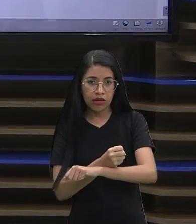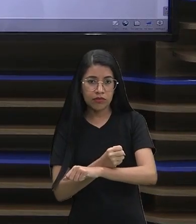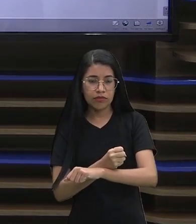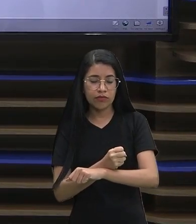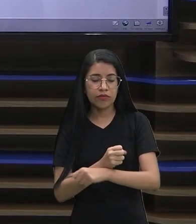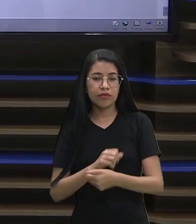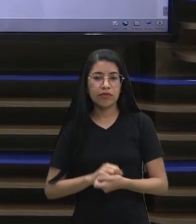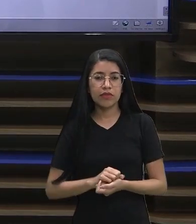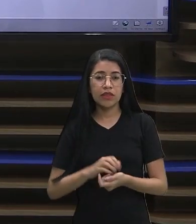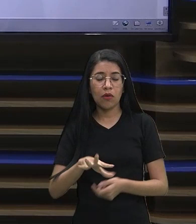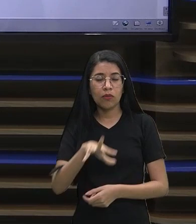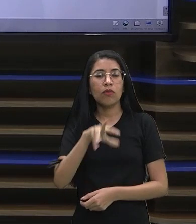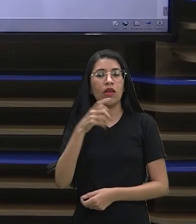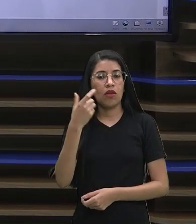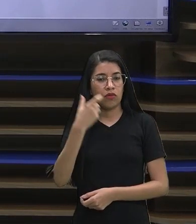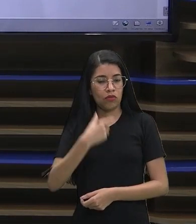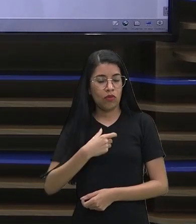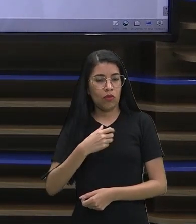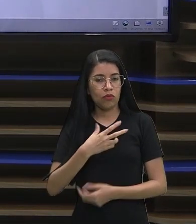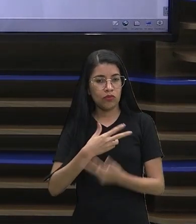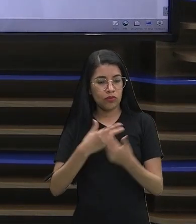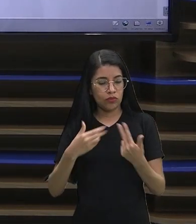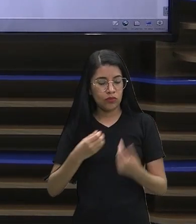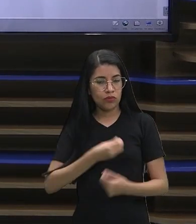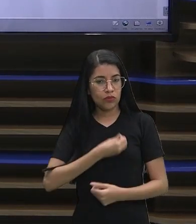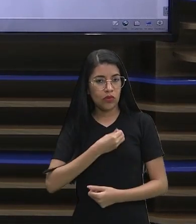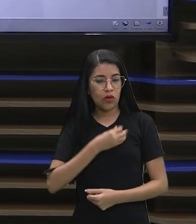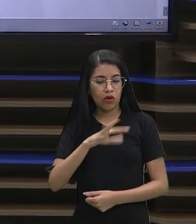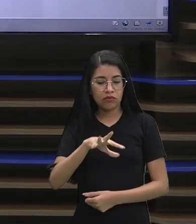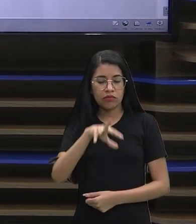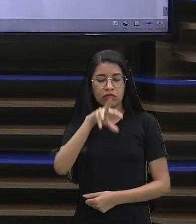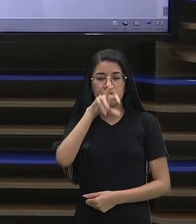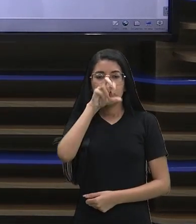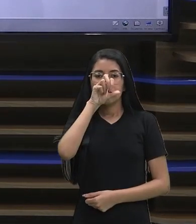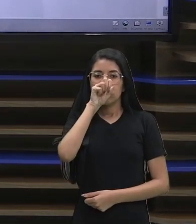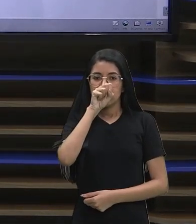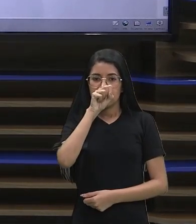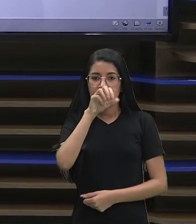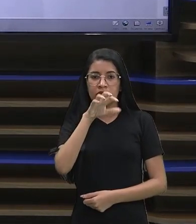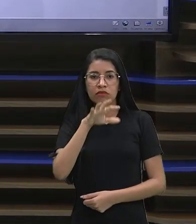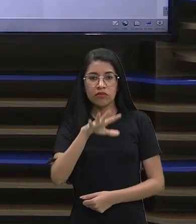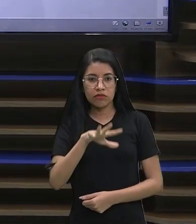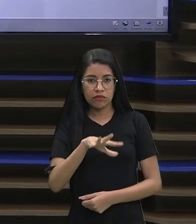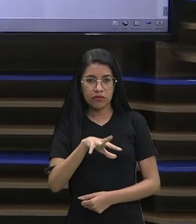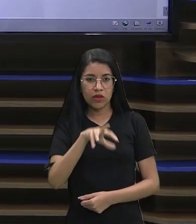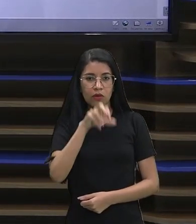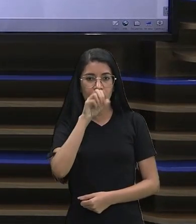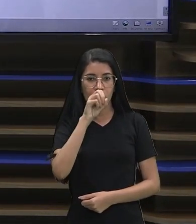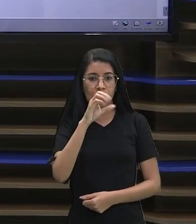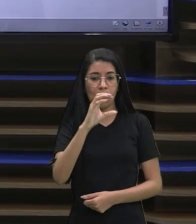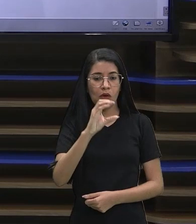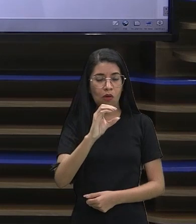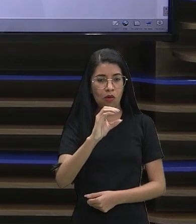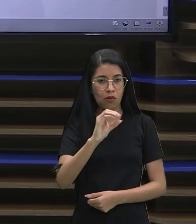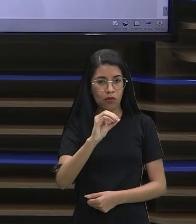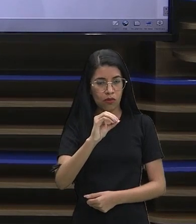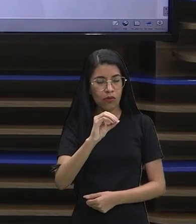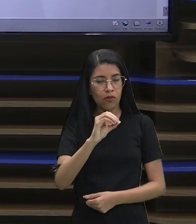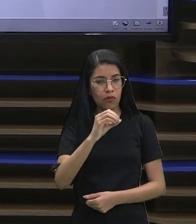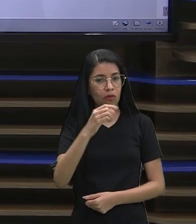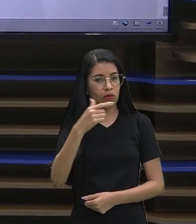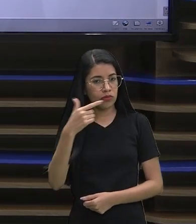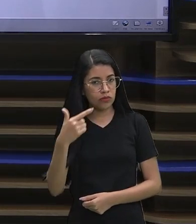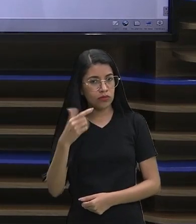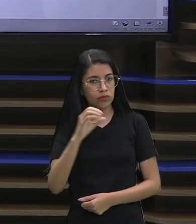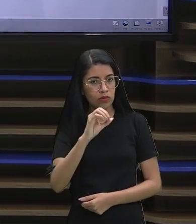caso, nós inspiramos, né? Nós inalamos, nós absorvemos aí o gás oxigênio.